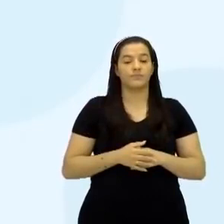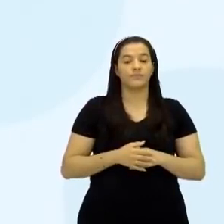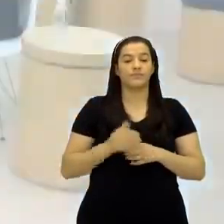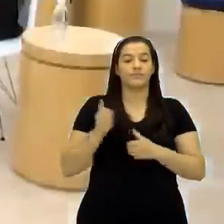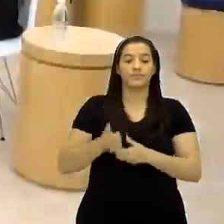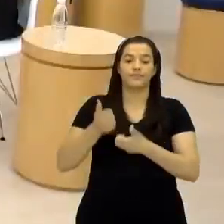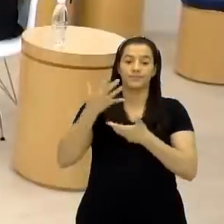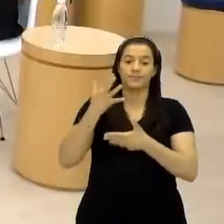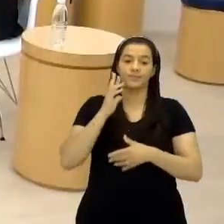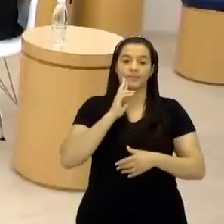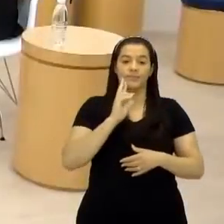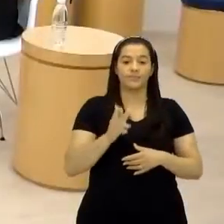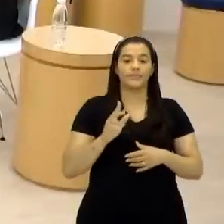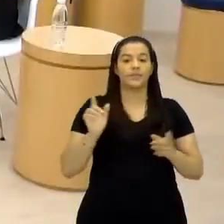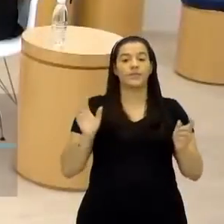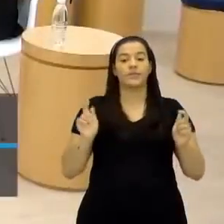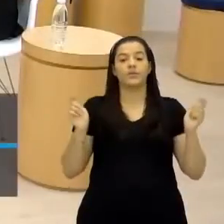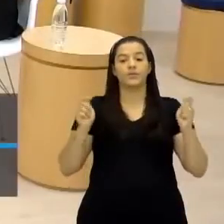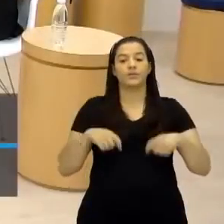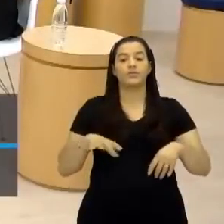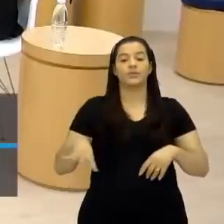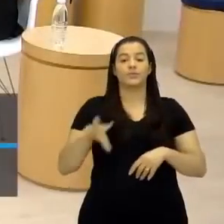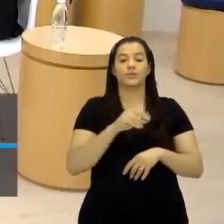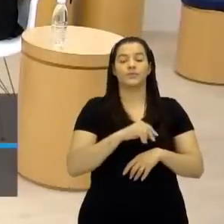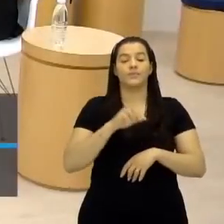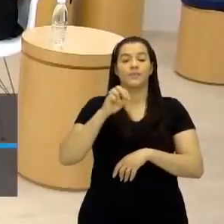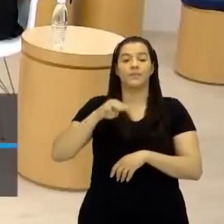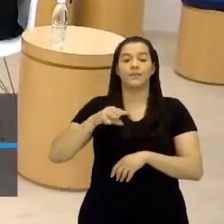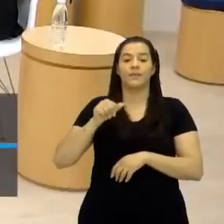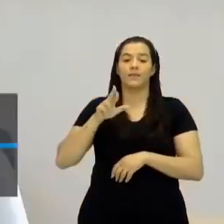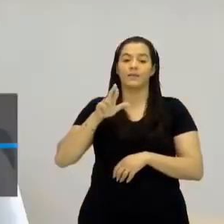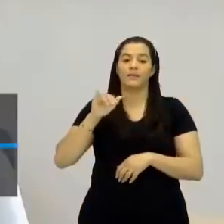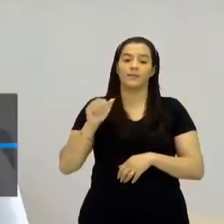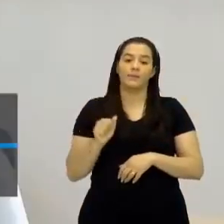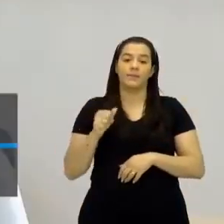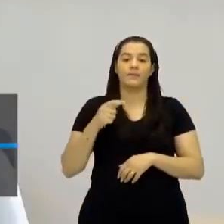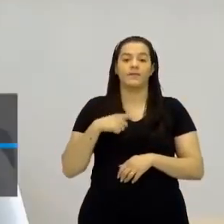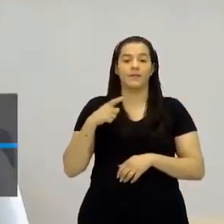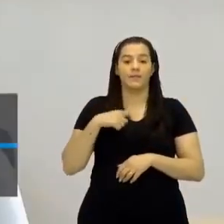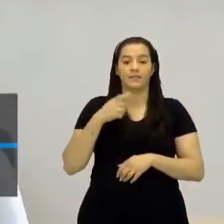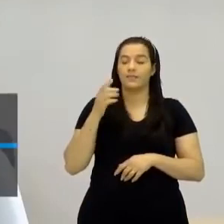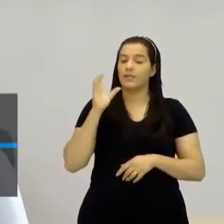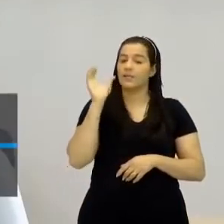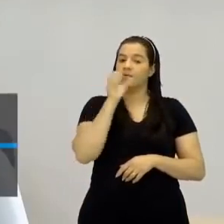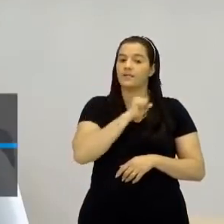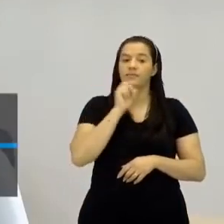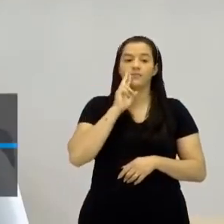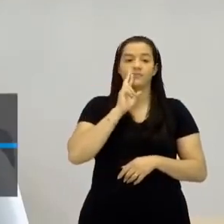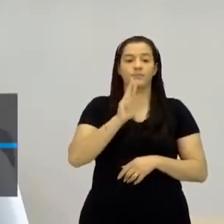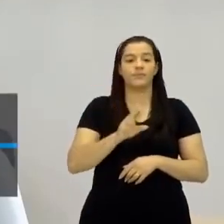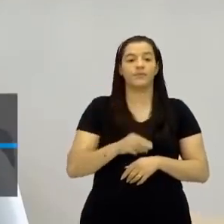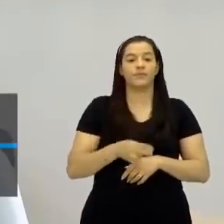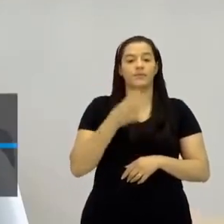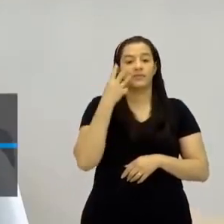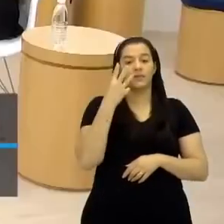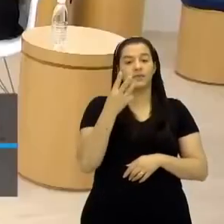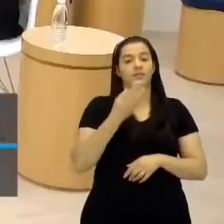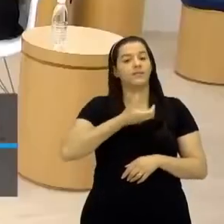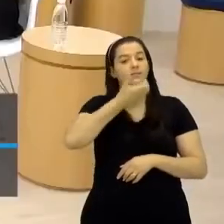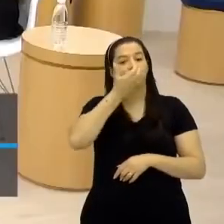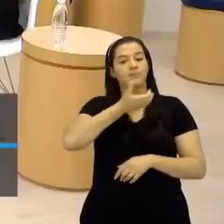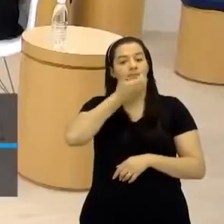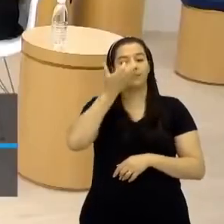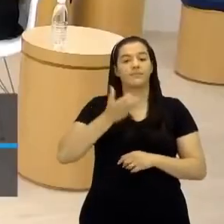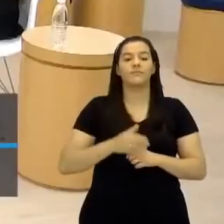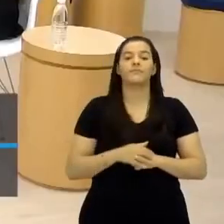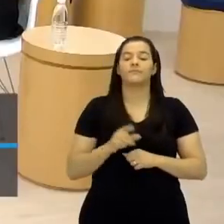resposta, tá ótimo. Já tem resposta. Aqui os aluninhos aqui da professora Maria Luísa, eles estão super afiados. Eles estão dizendo 3 maçãs. É isso